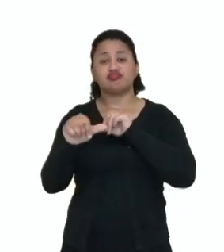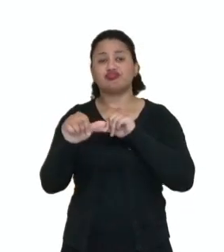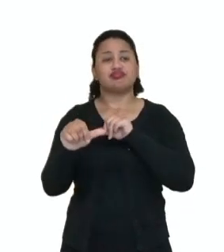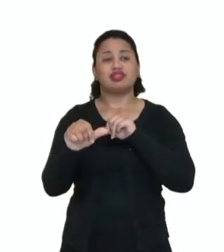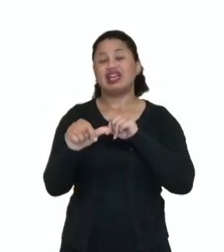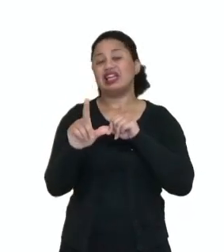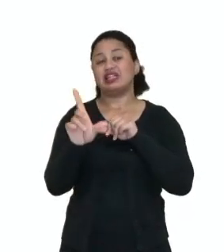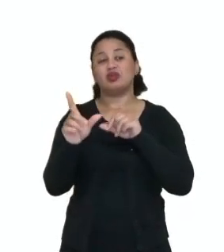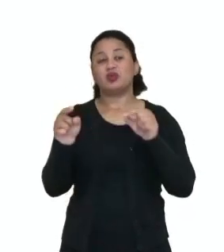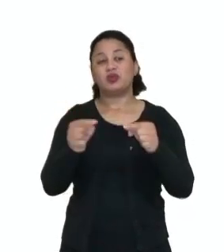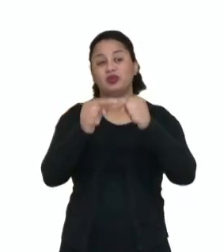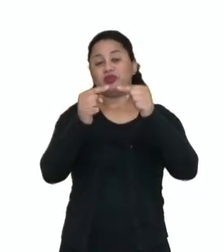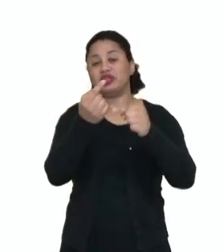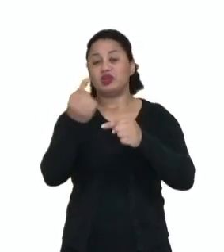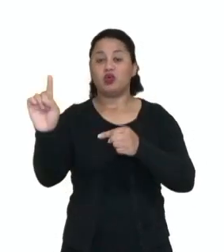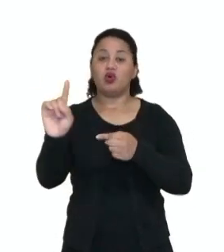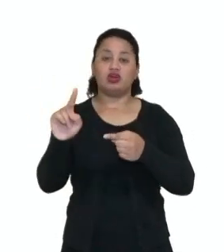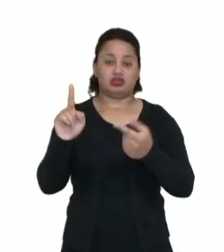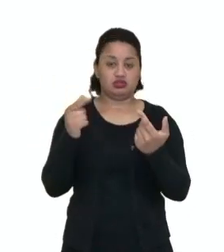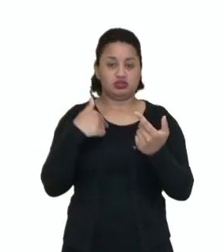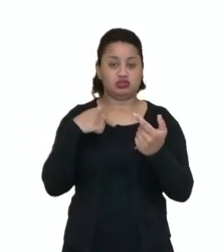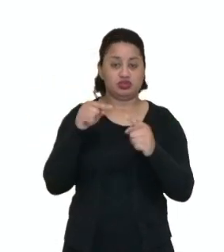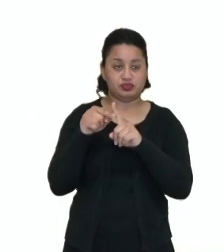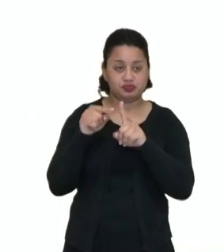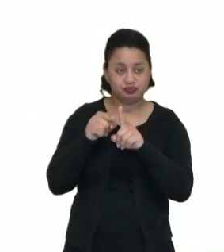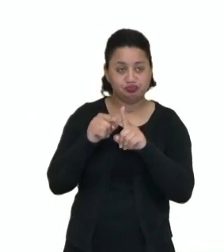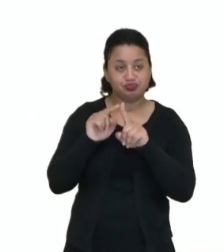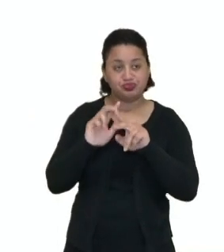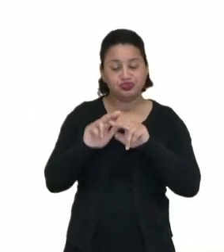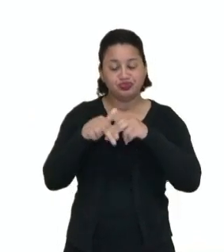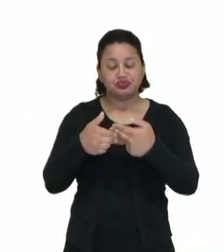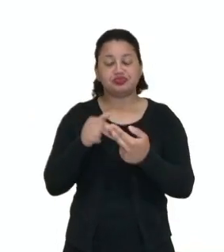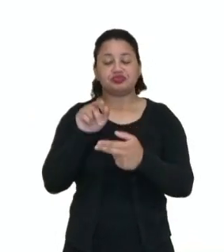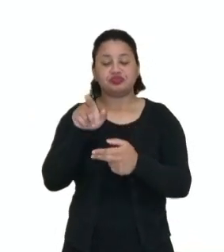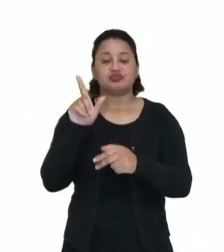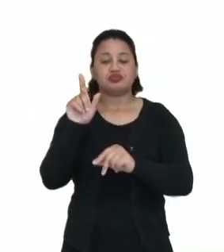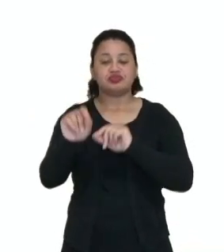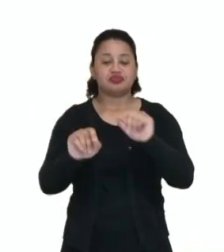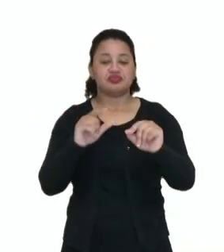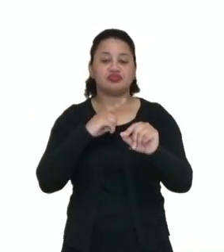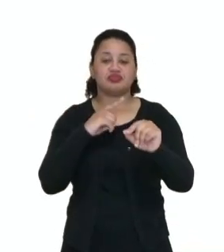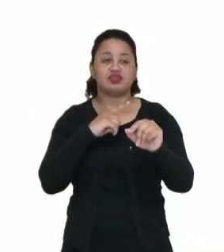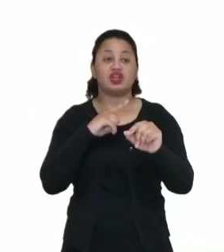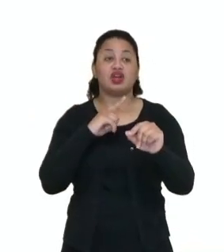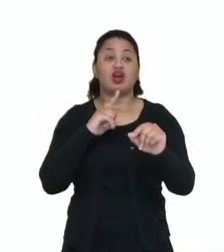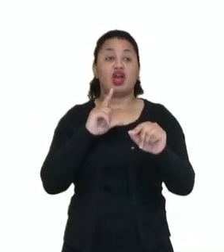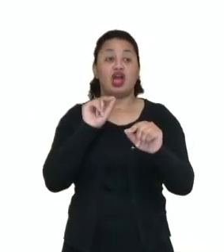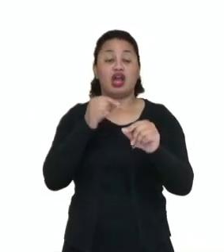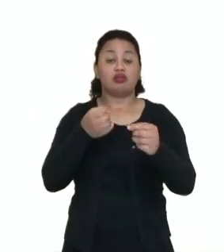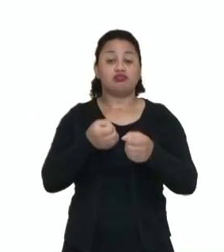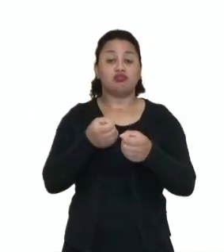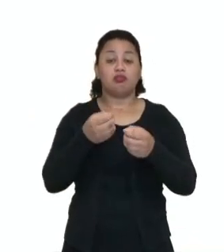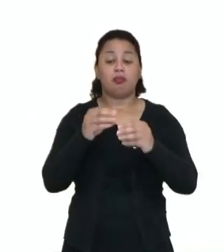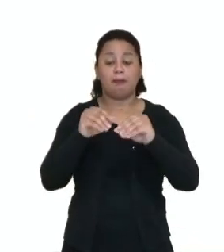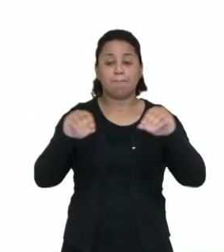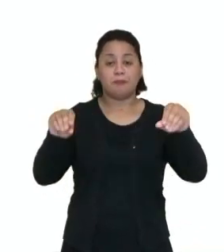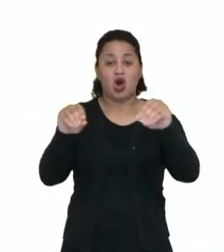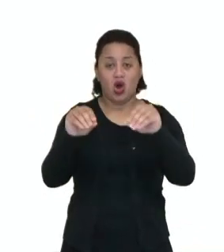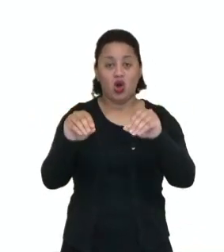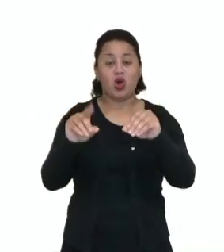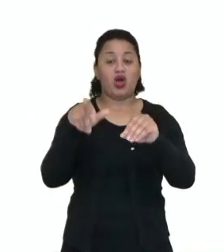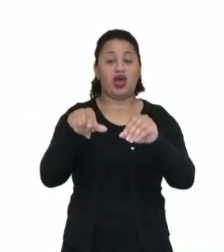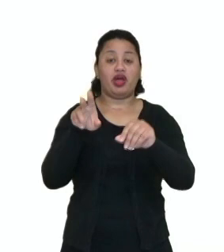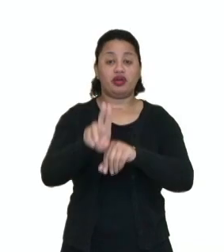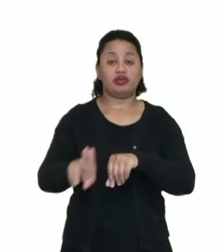combina facilmente com outros compostos, né? Por isso, ele é empregado na forma de pó, ele é utilizado